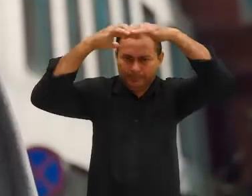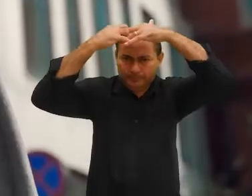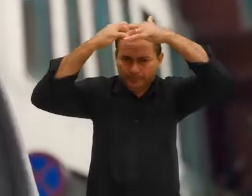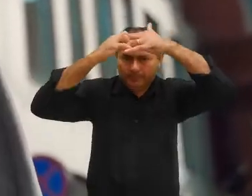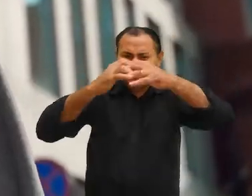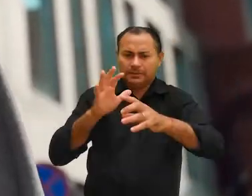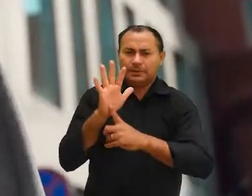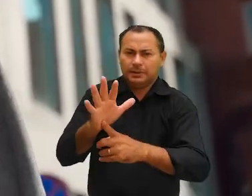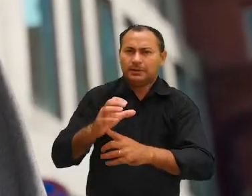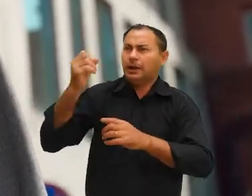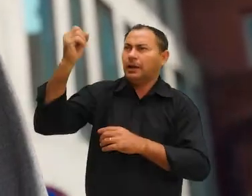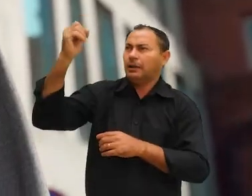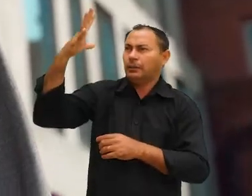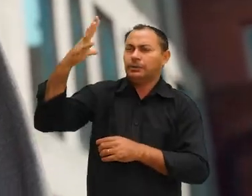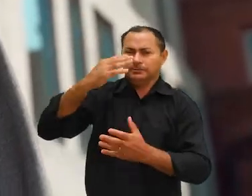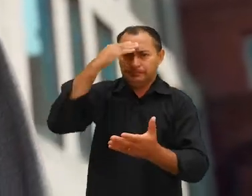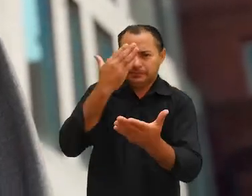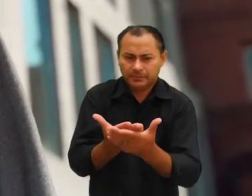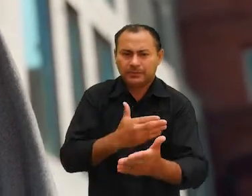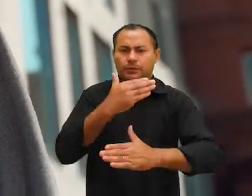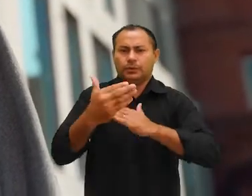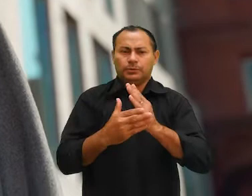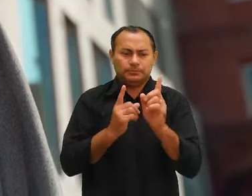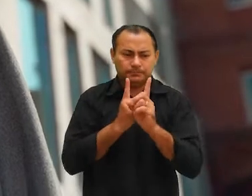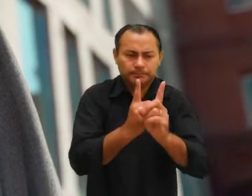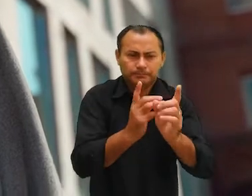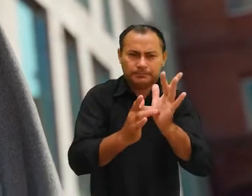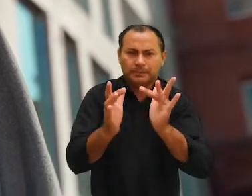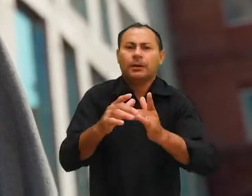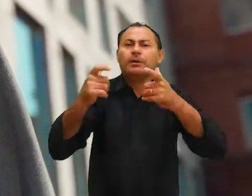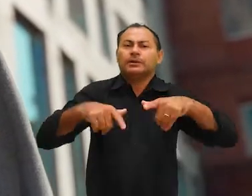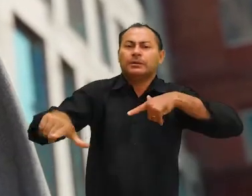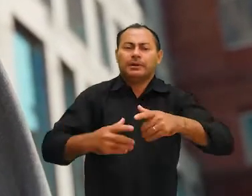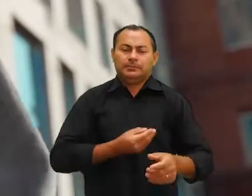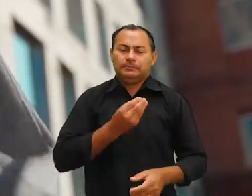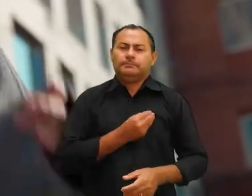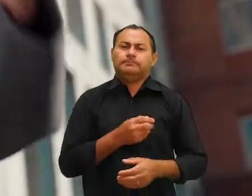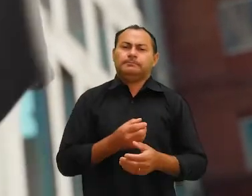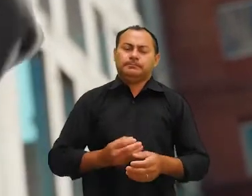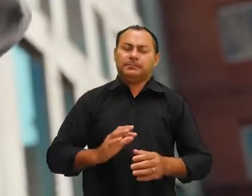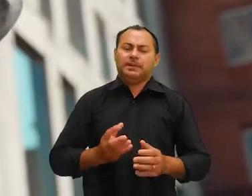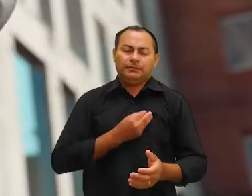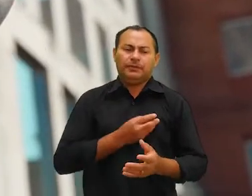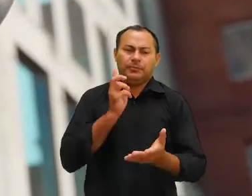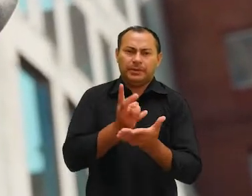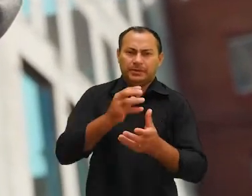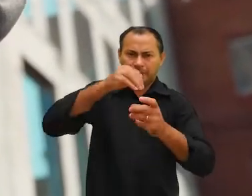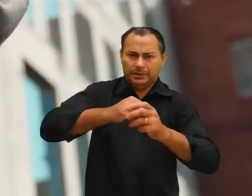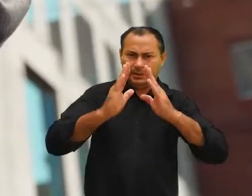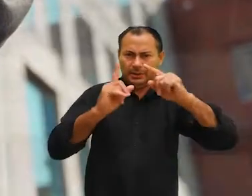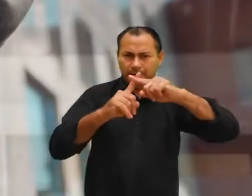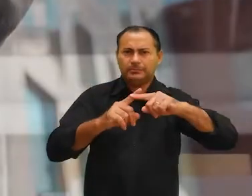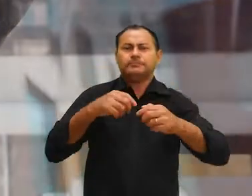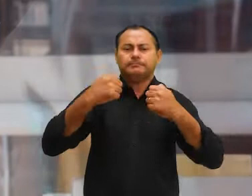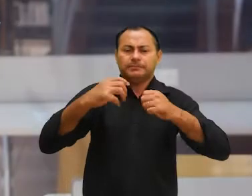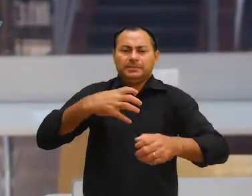refletindo sobre esta ilustração da Luz creio que todos seguidor de Cristo onde quer que trabalha em Mori divirta-se o mesmo